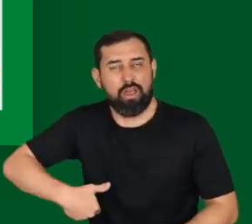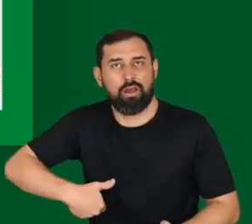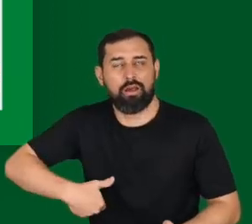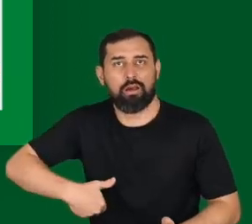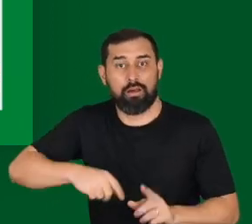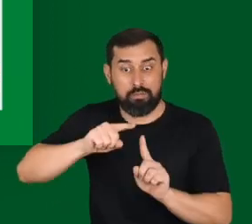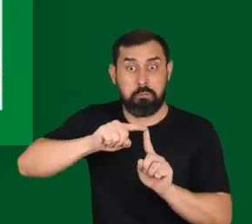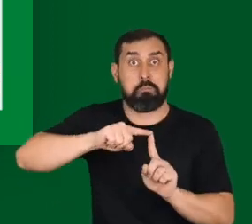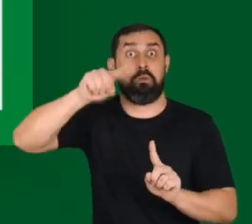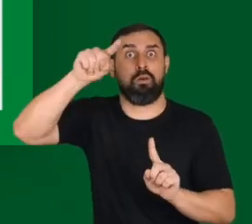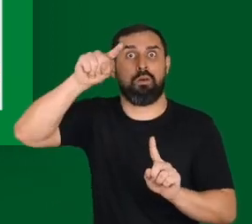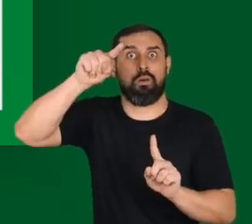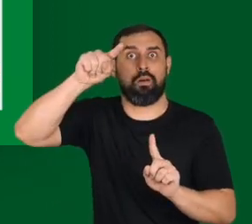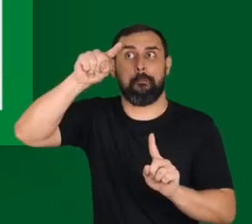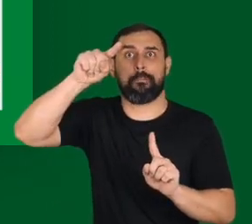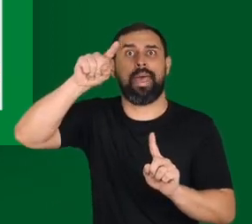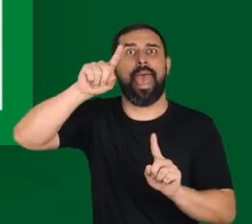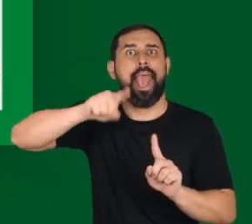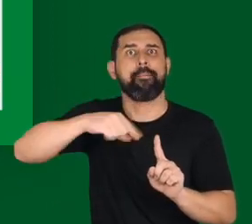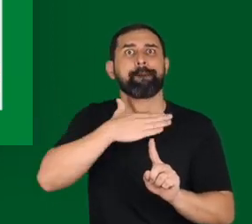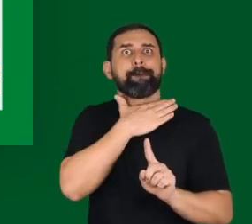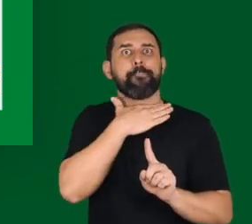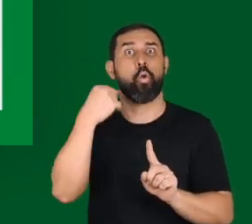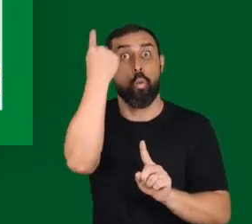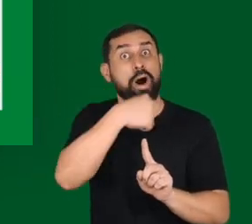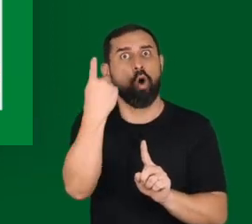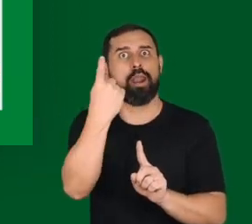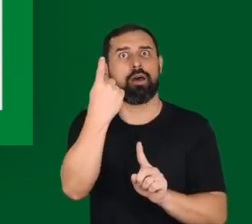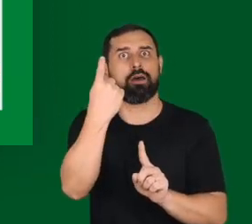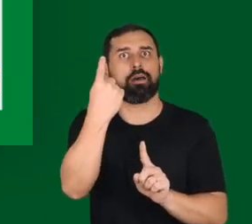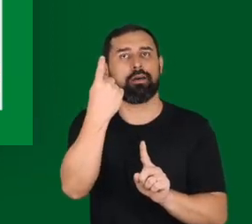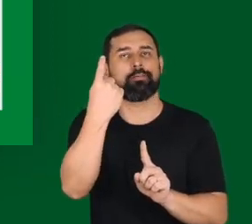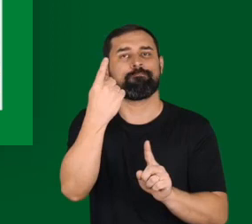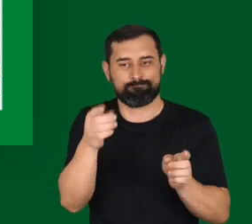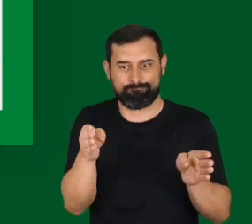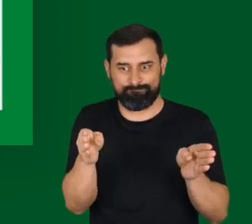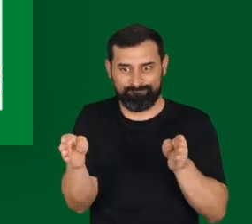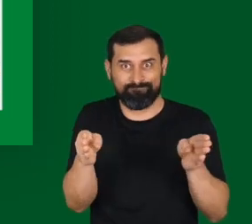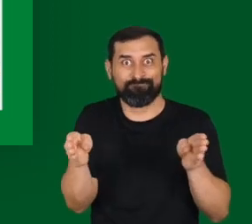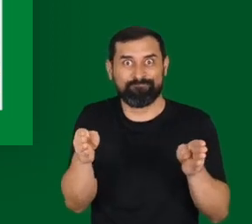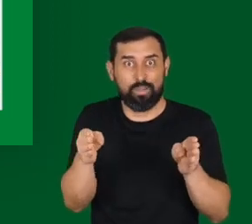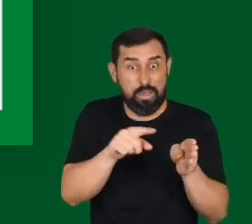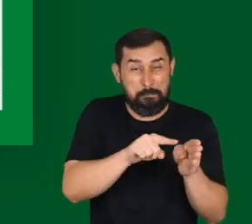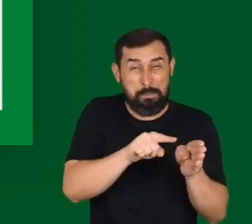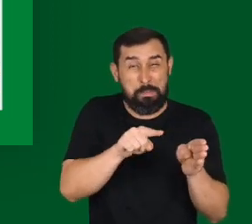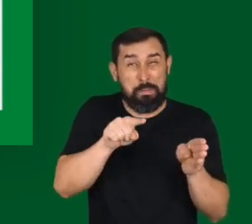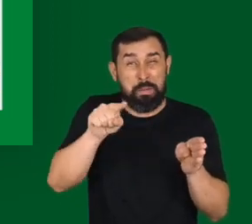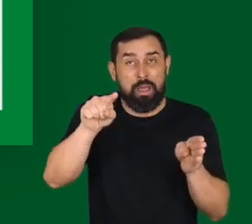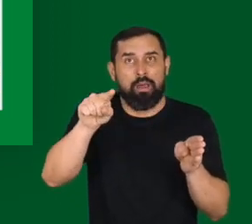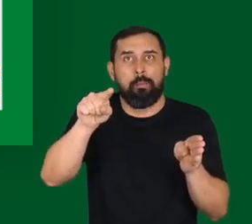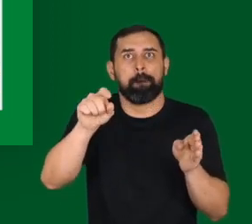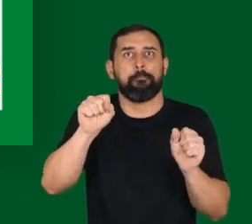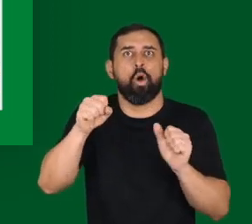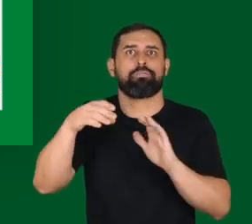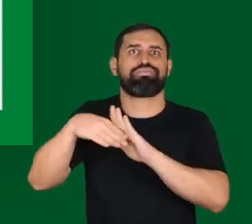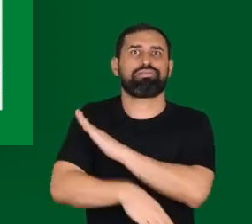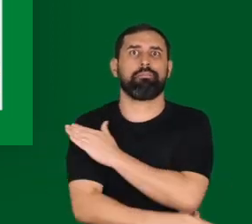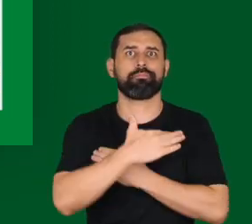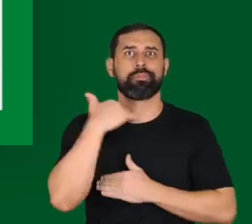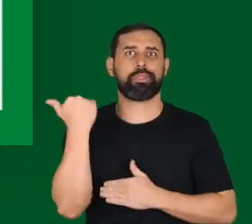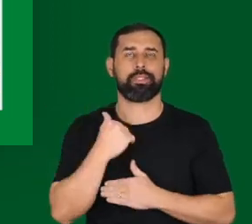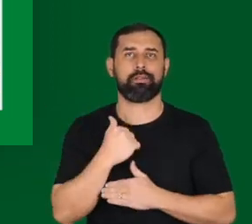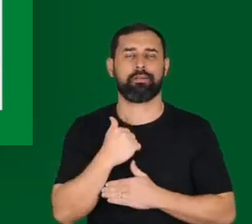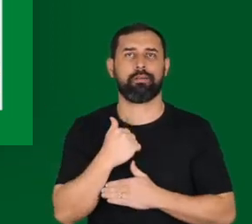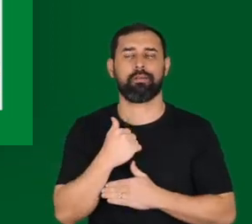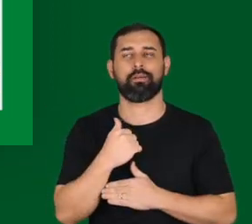tem um primeiro pico de morte no trauma. Esse pico, ele é direcionado àquelas lesões